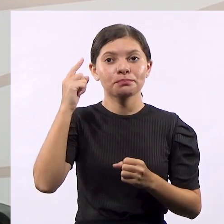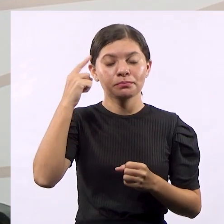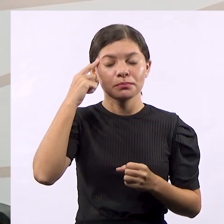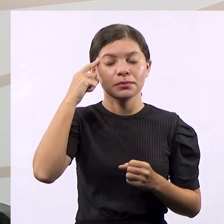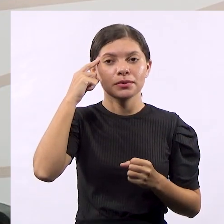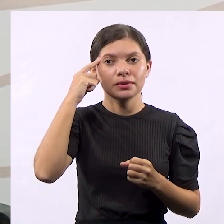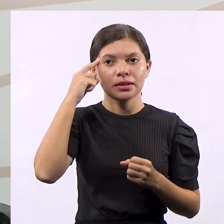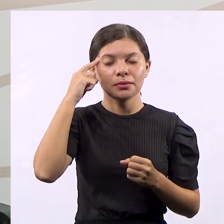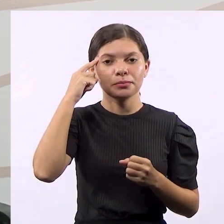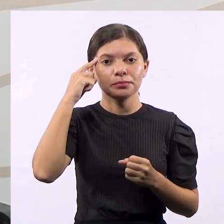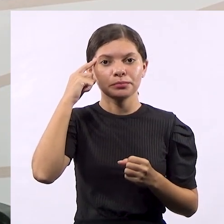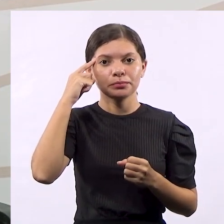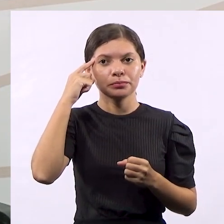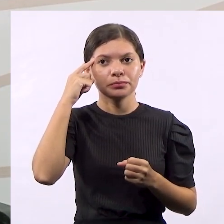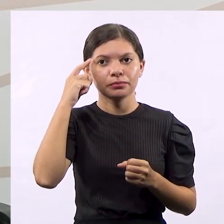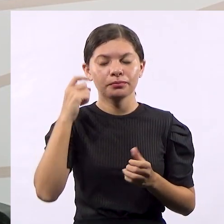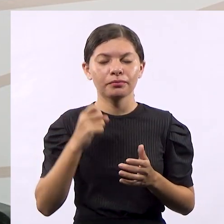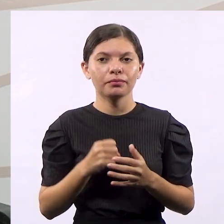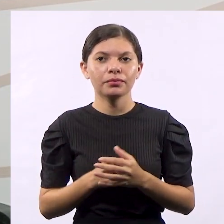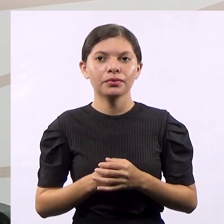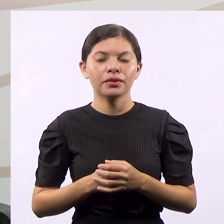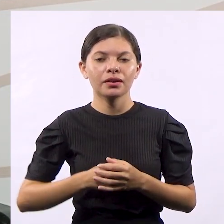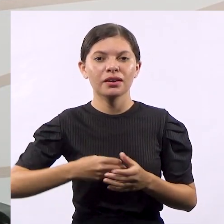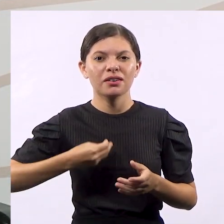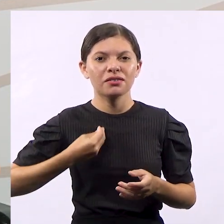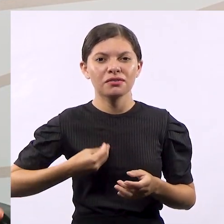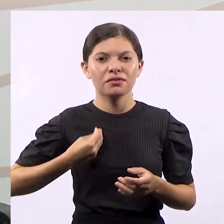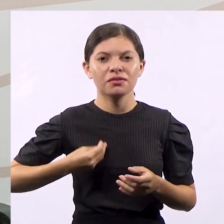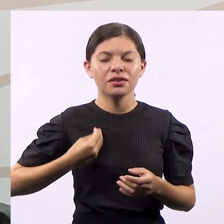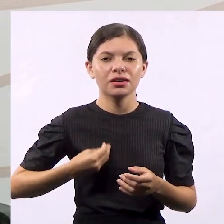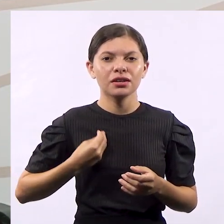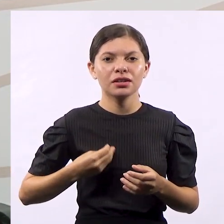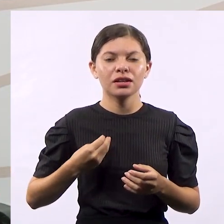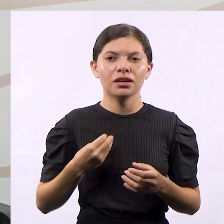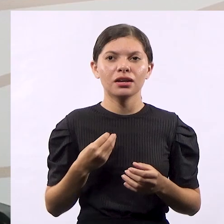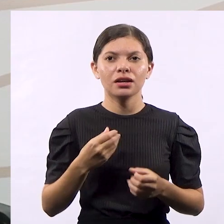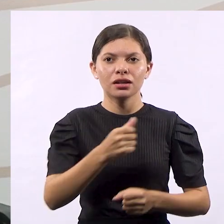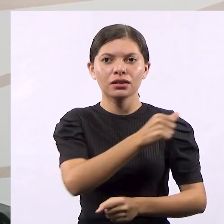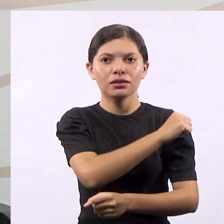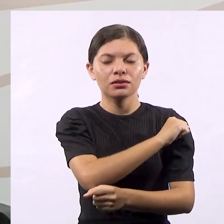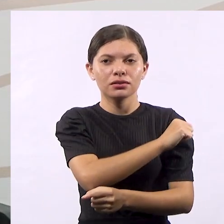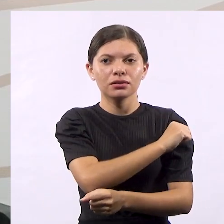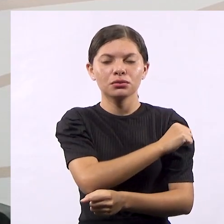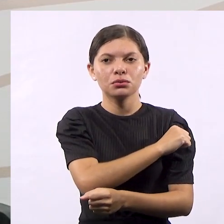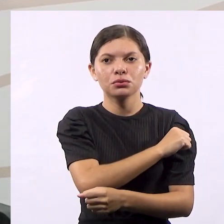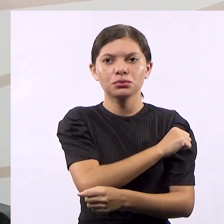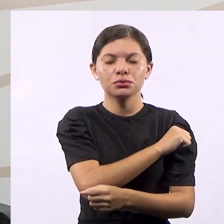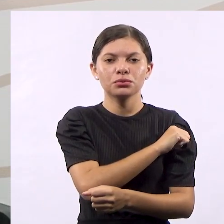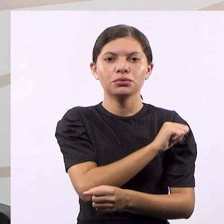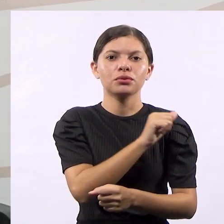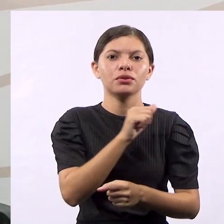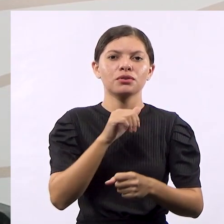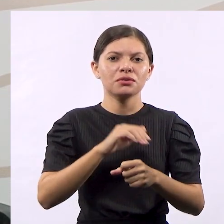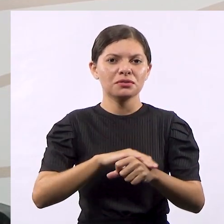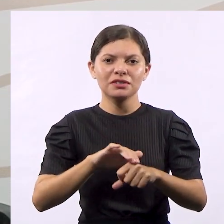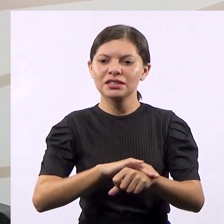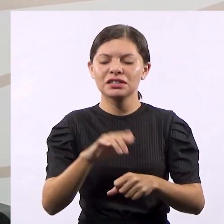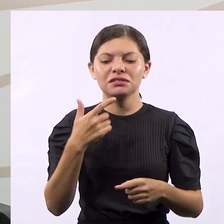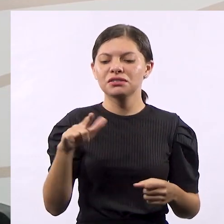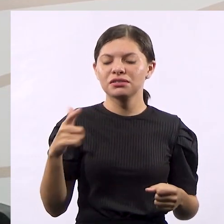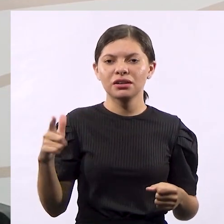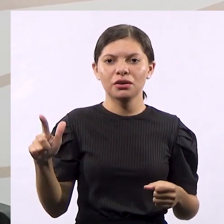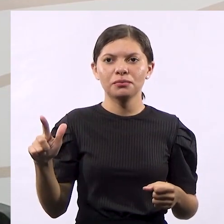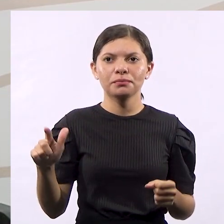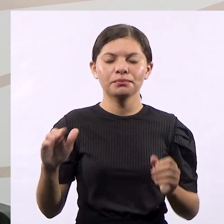sendo, que são vivas na escola, que fazem parte da vida dos alunos, não estão dialogando com a